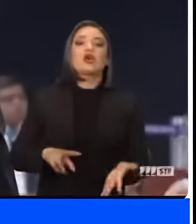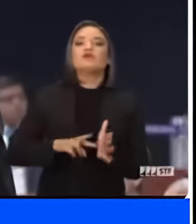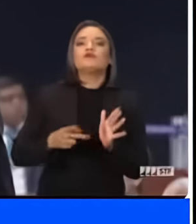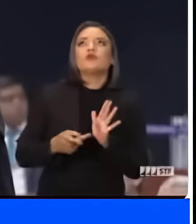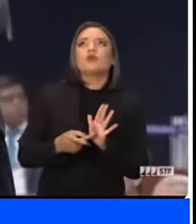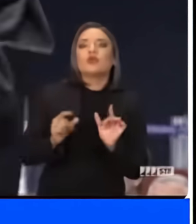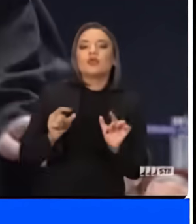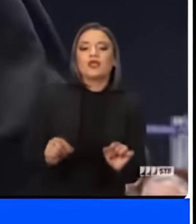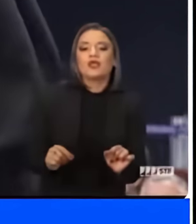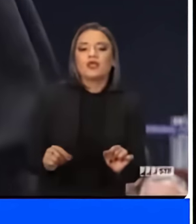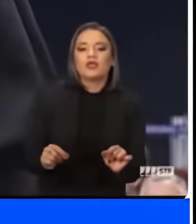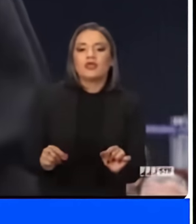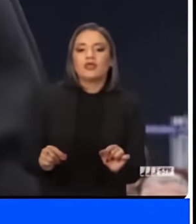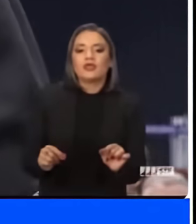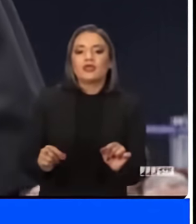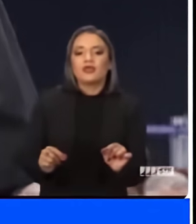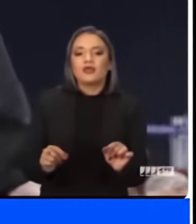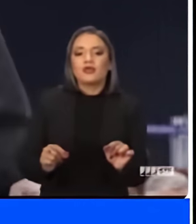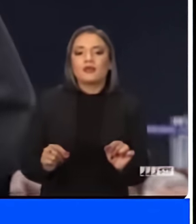dizer aos pés do meu ouvido: